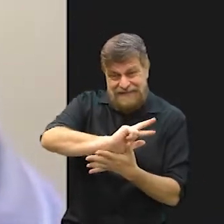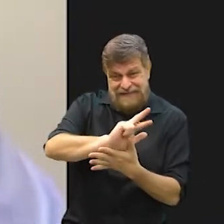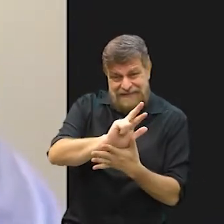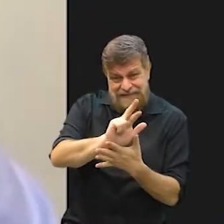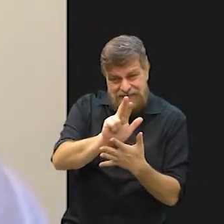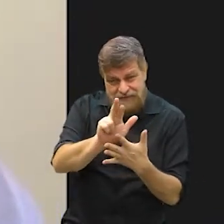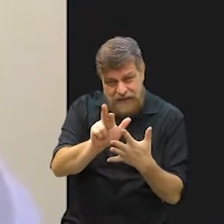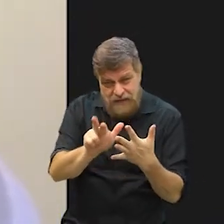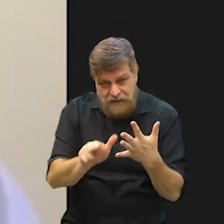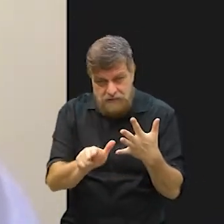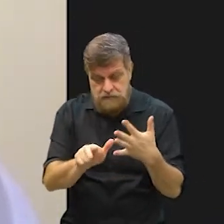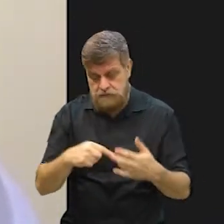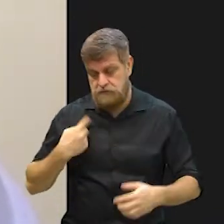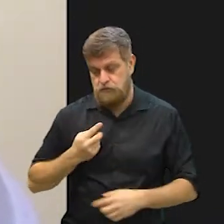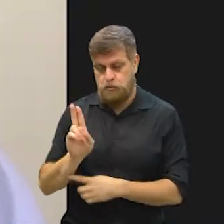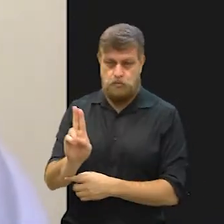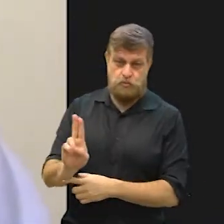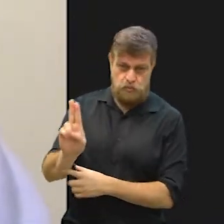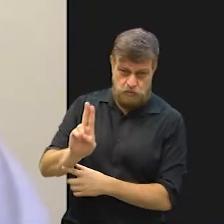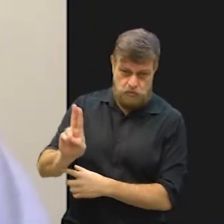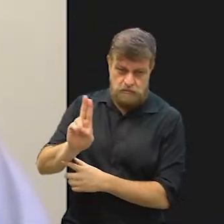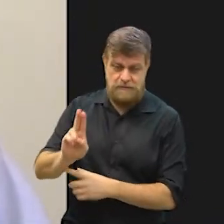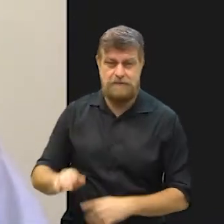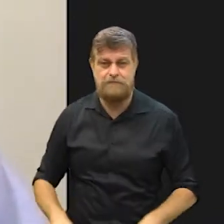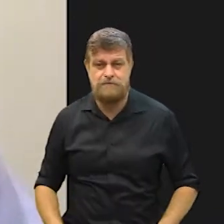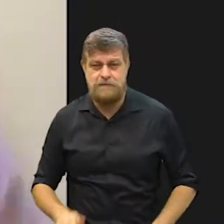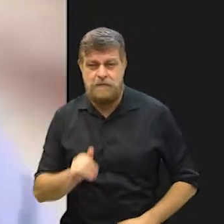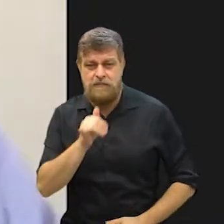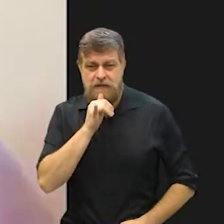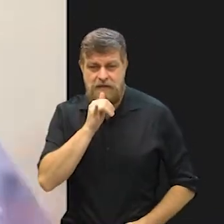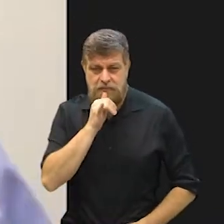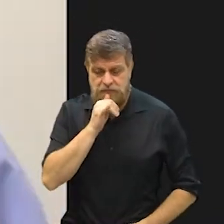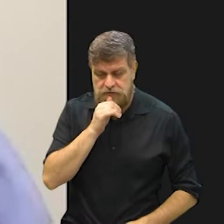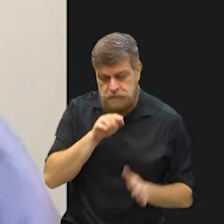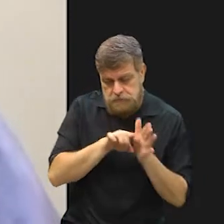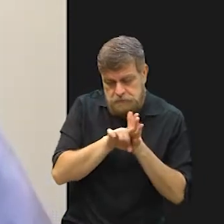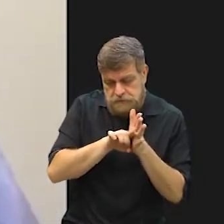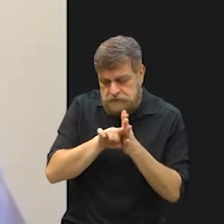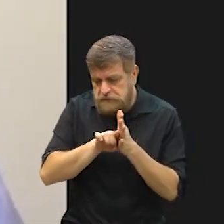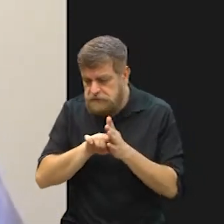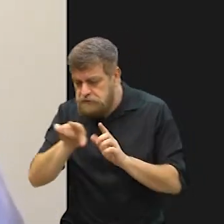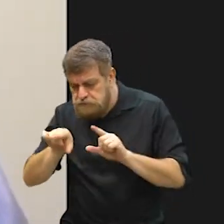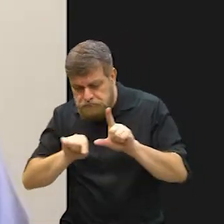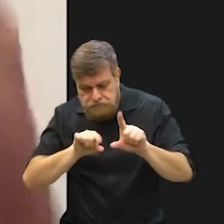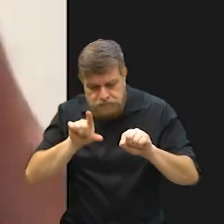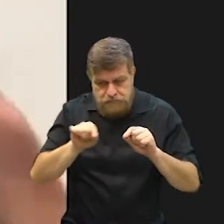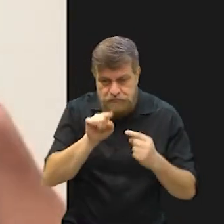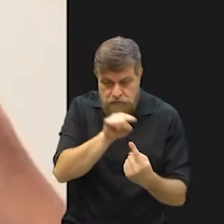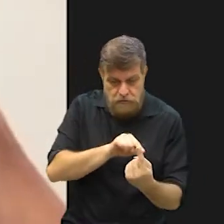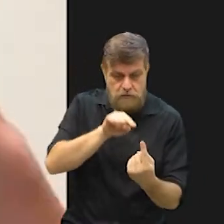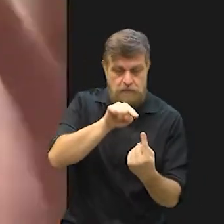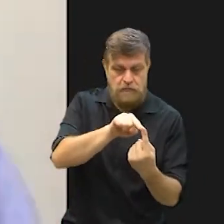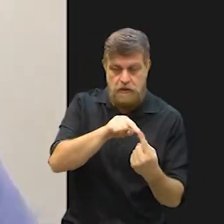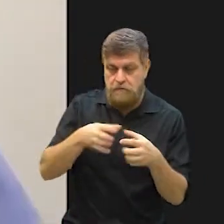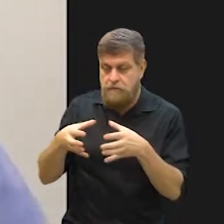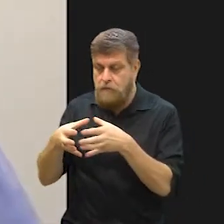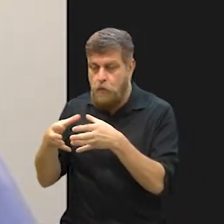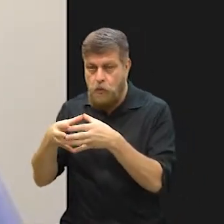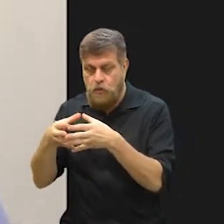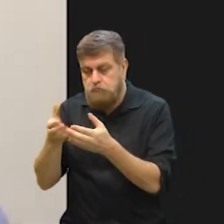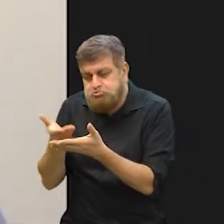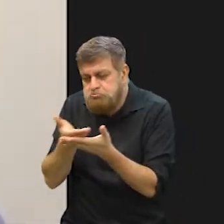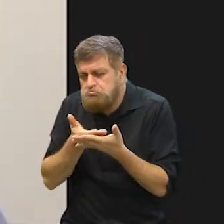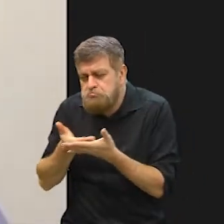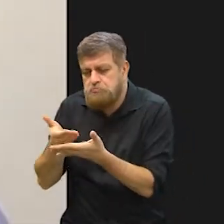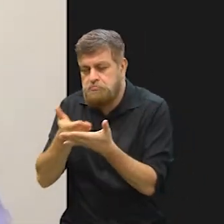usa para isso, né? A gente usa todas elas na minha equipe,